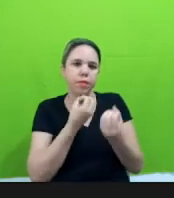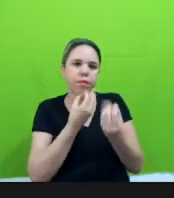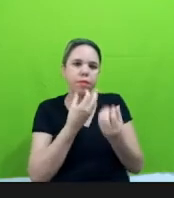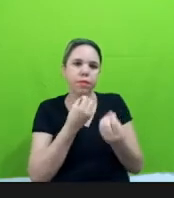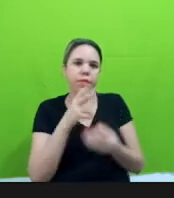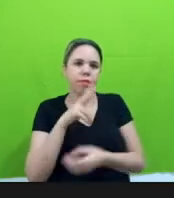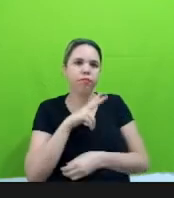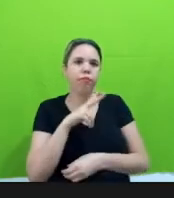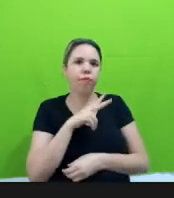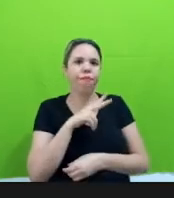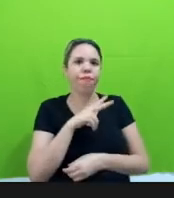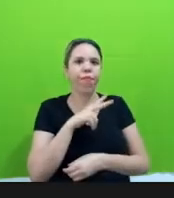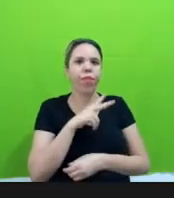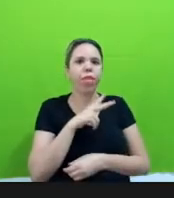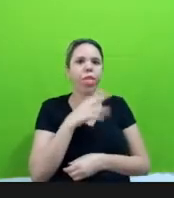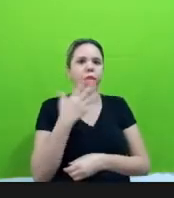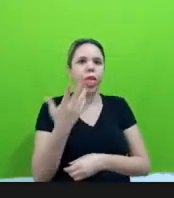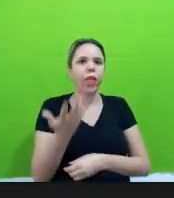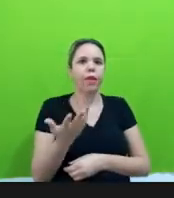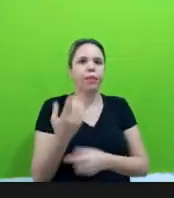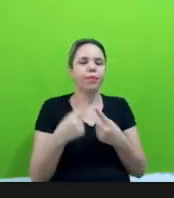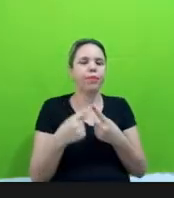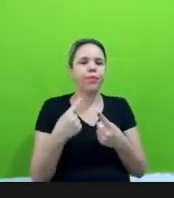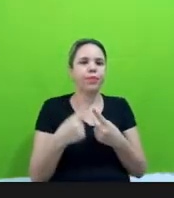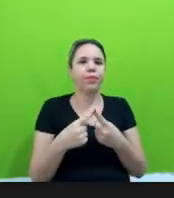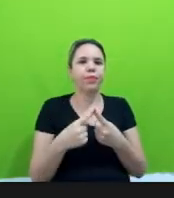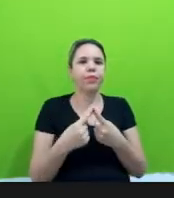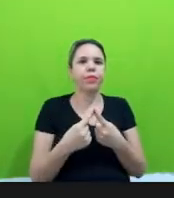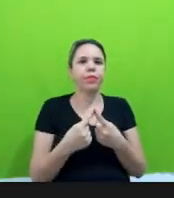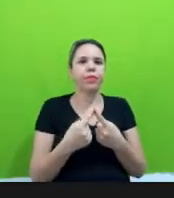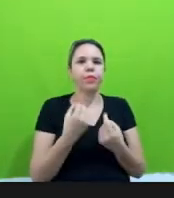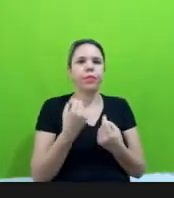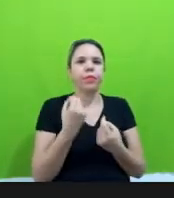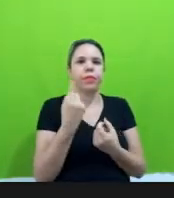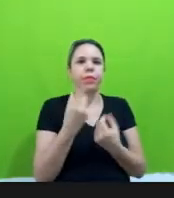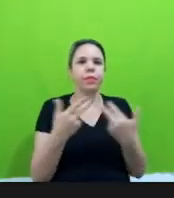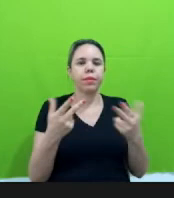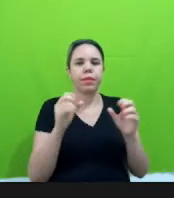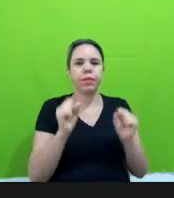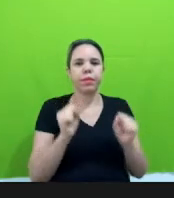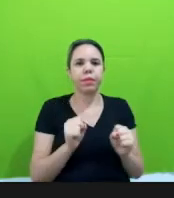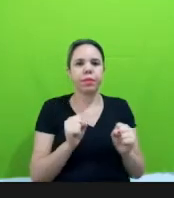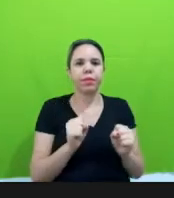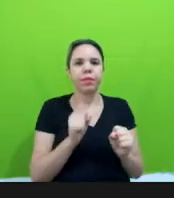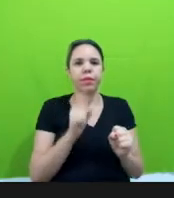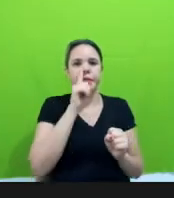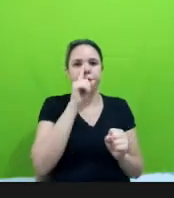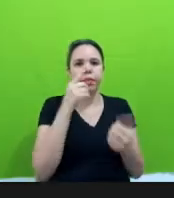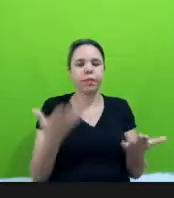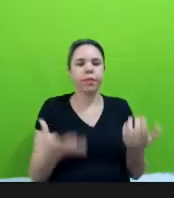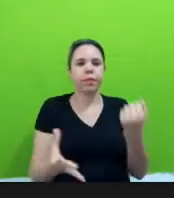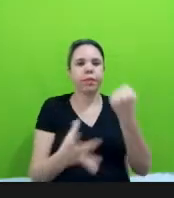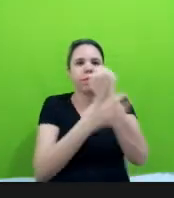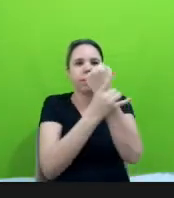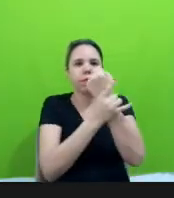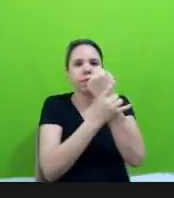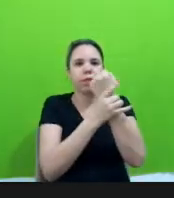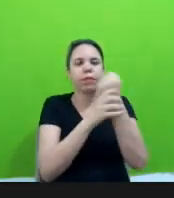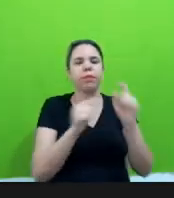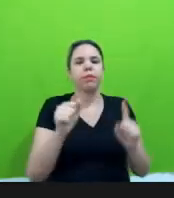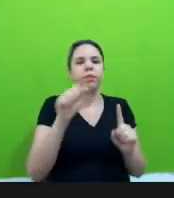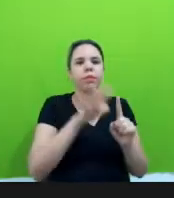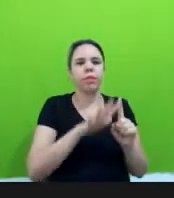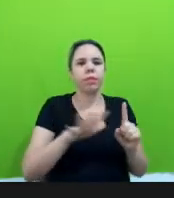reservada. Reservada porque existe alguma situação que pode colocar em risco a segurança da sociedade ou